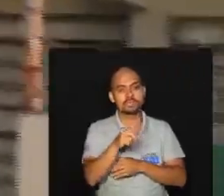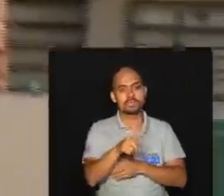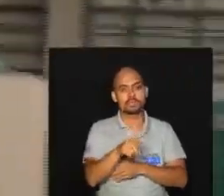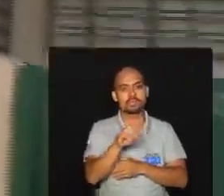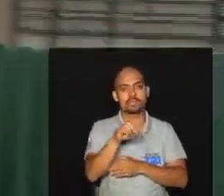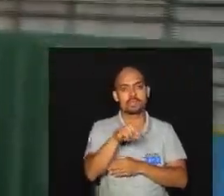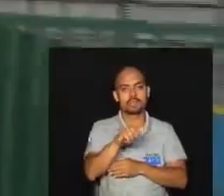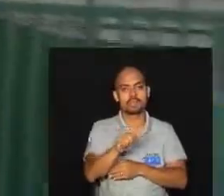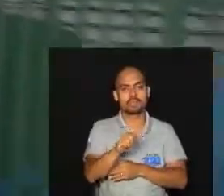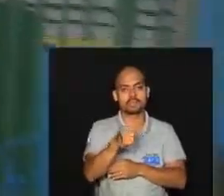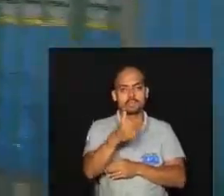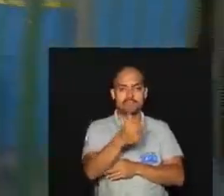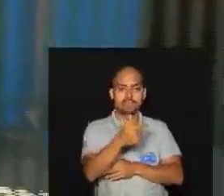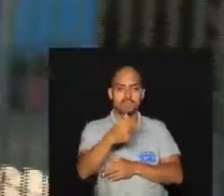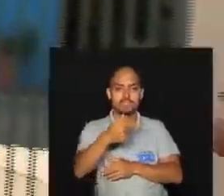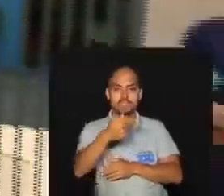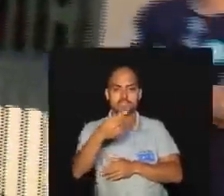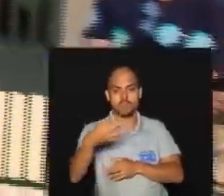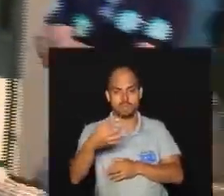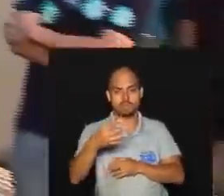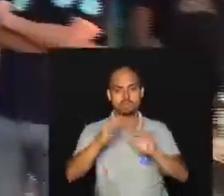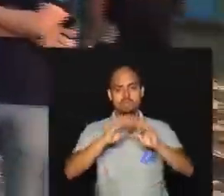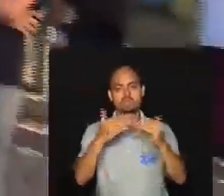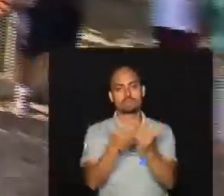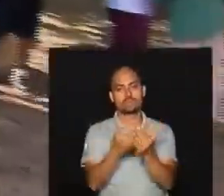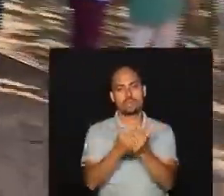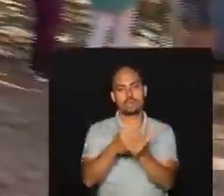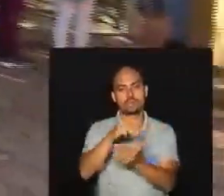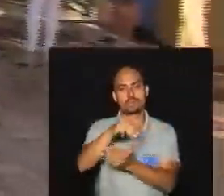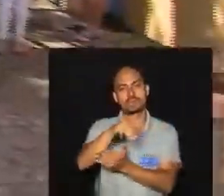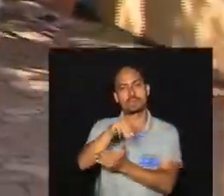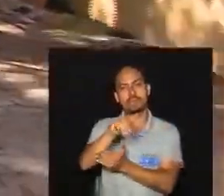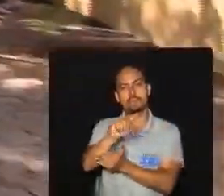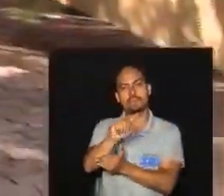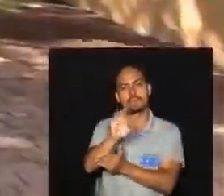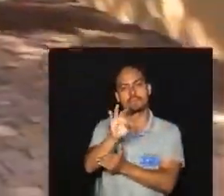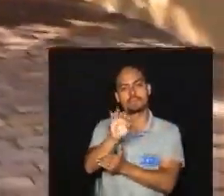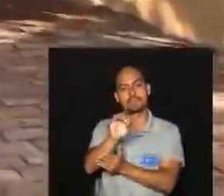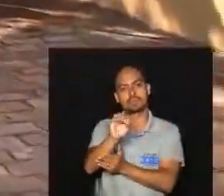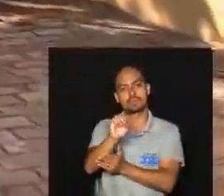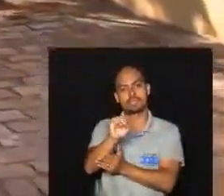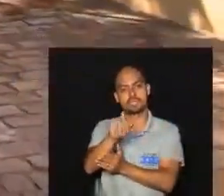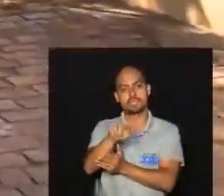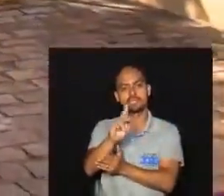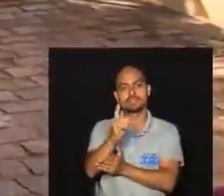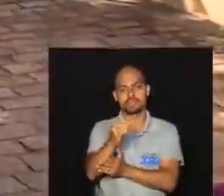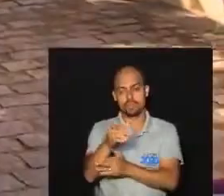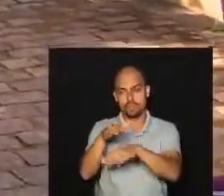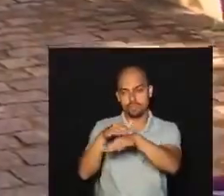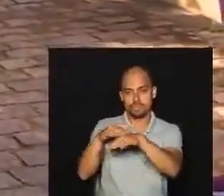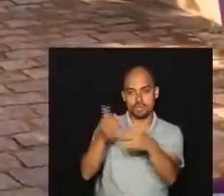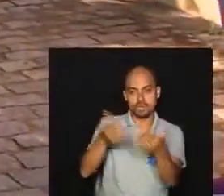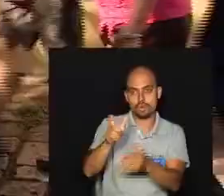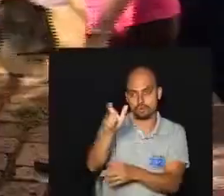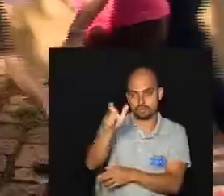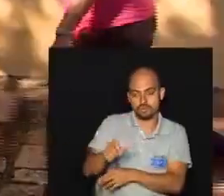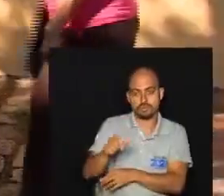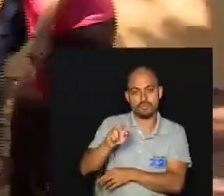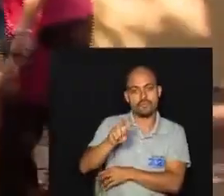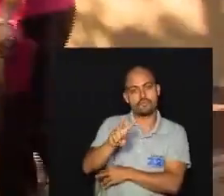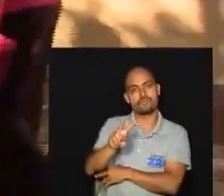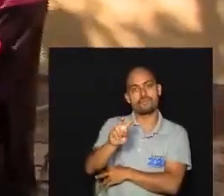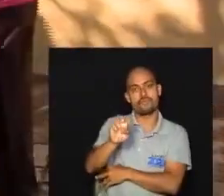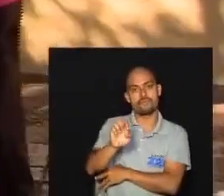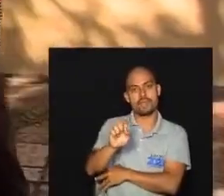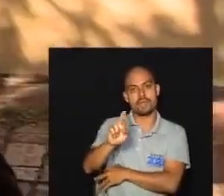na Escola Estadual José Maria Matozinho. Eu vou conversar com a Vera que é representante